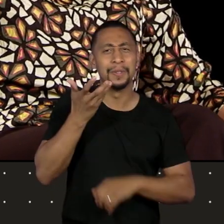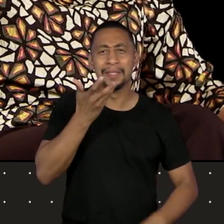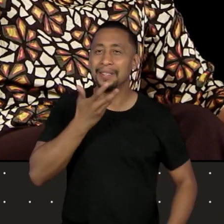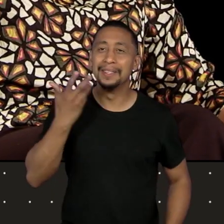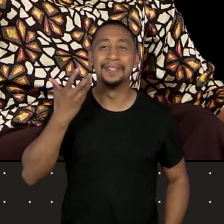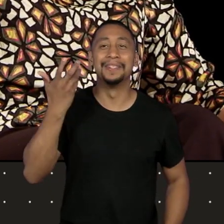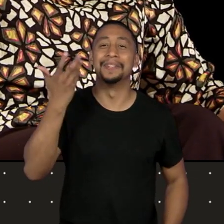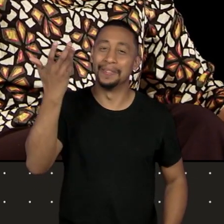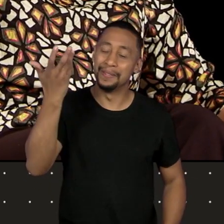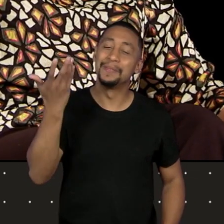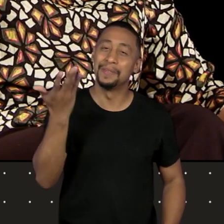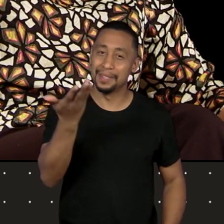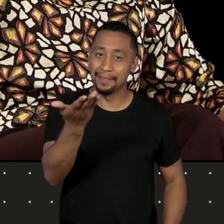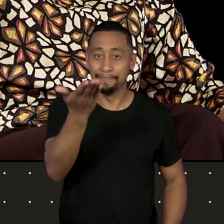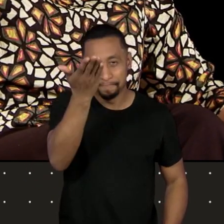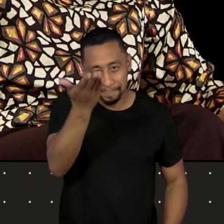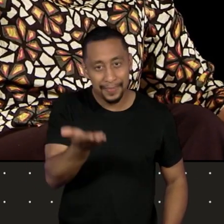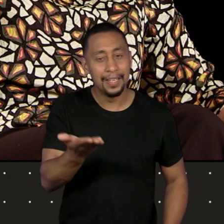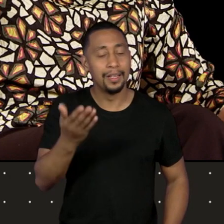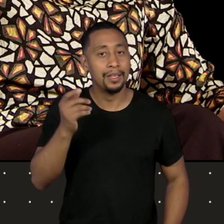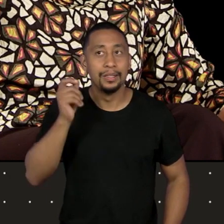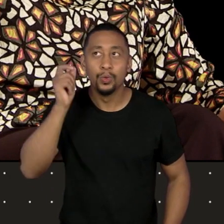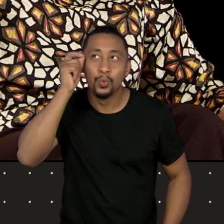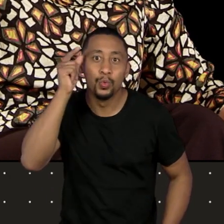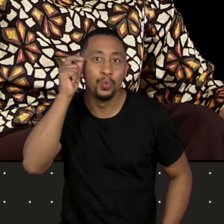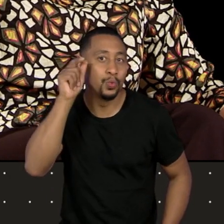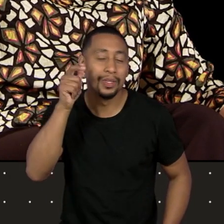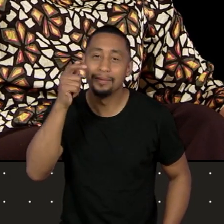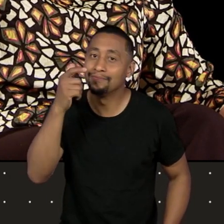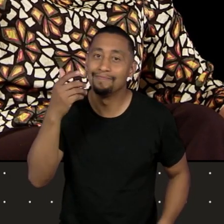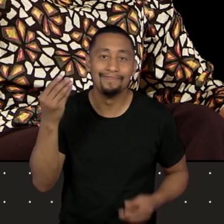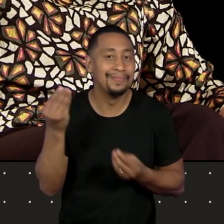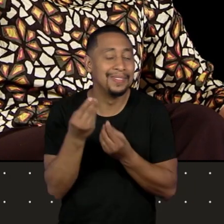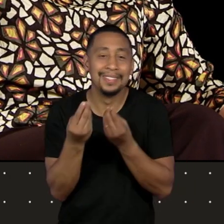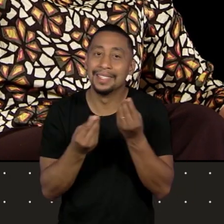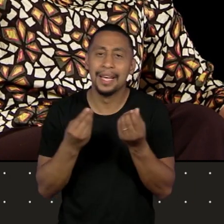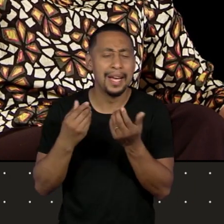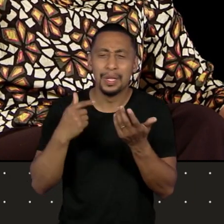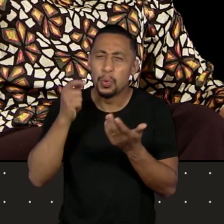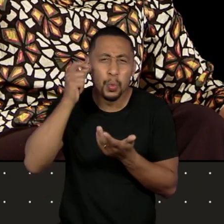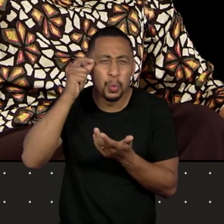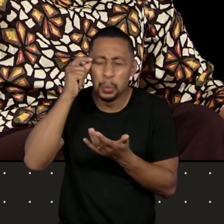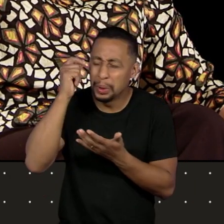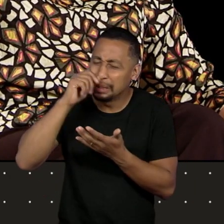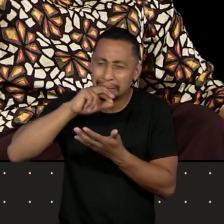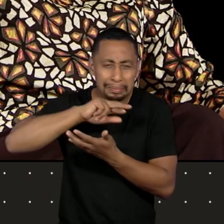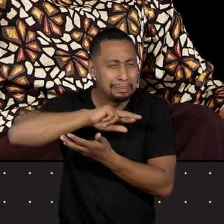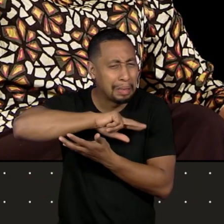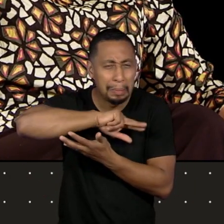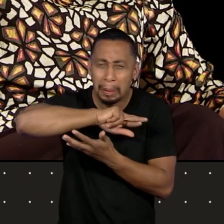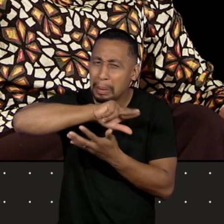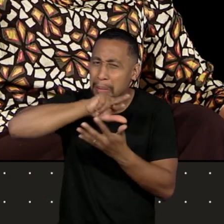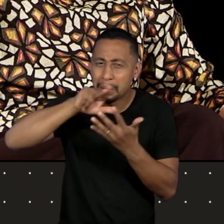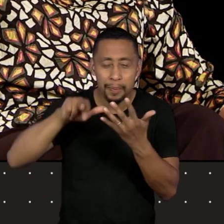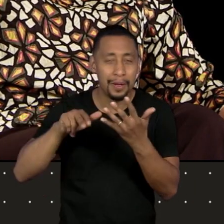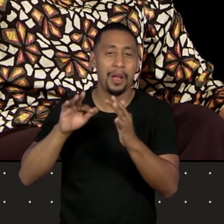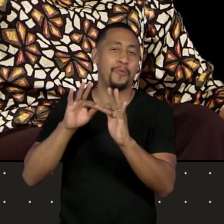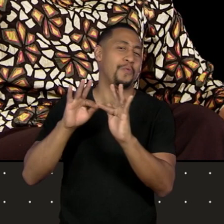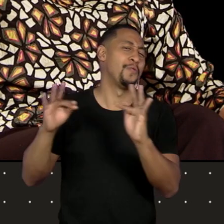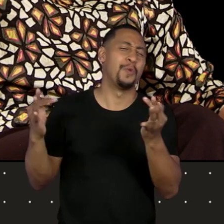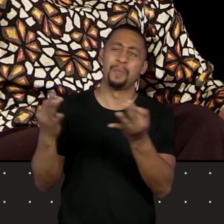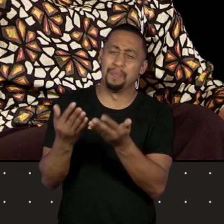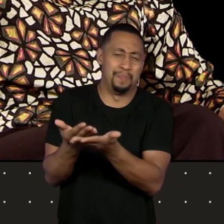a formação cultural dela. Ela vivia num ambiente de muita cultura, né? As pessoas da família dela toda